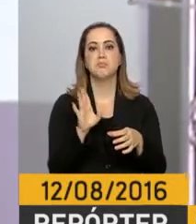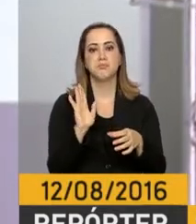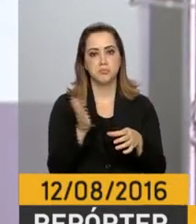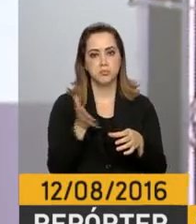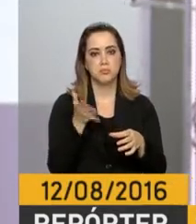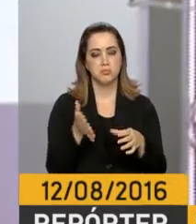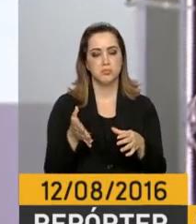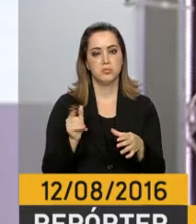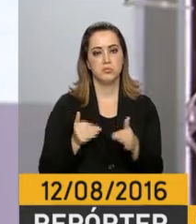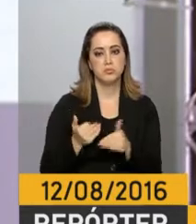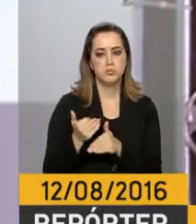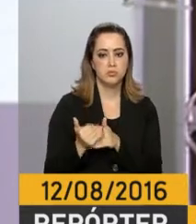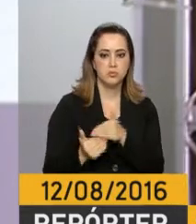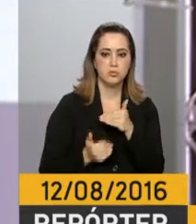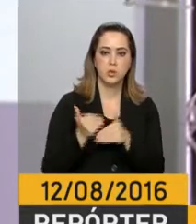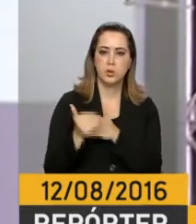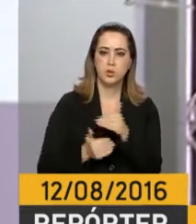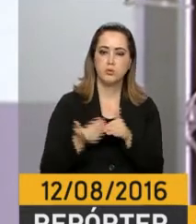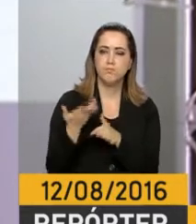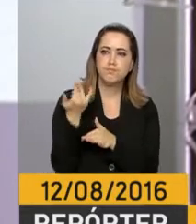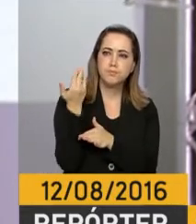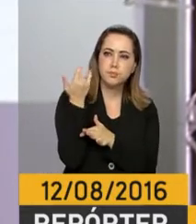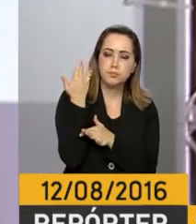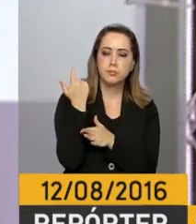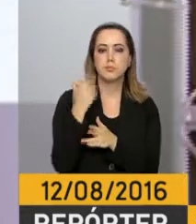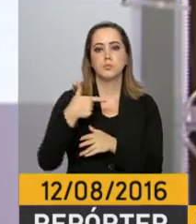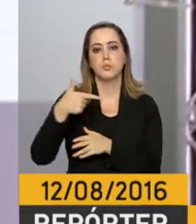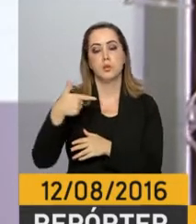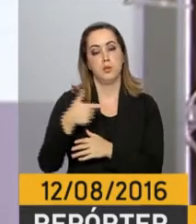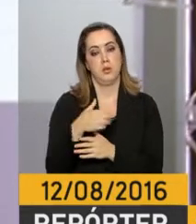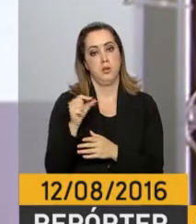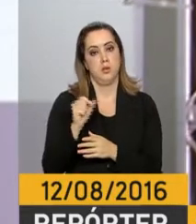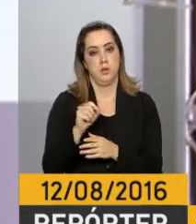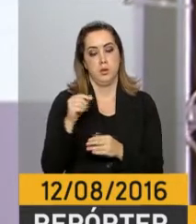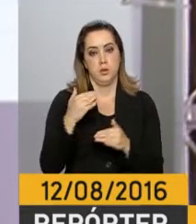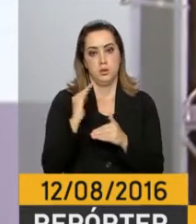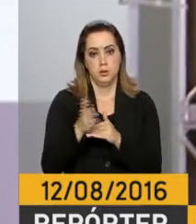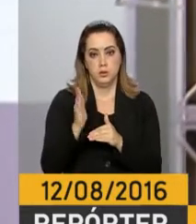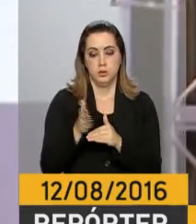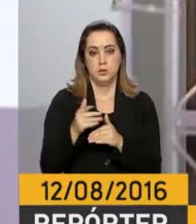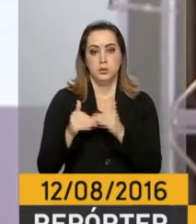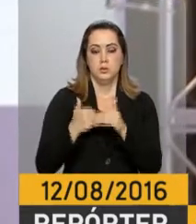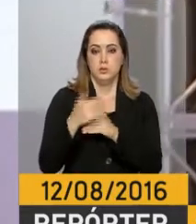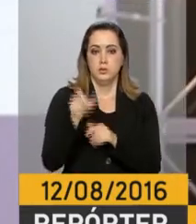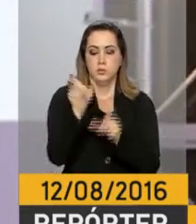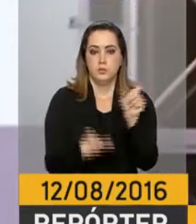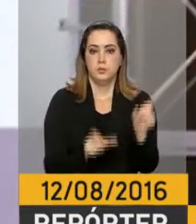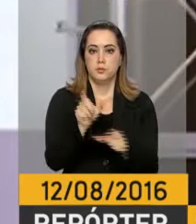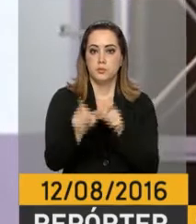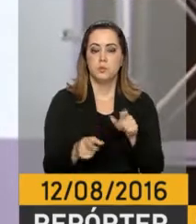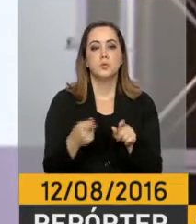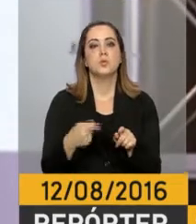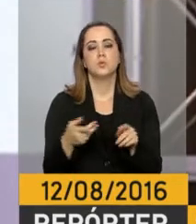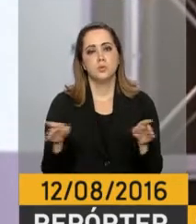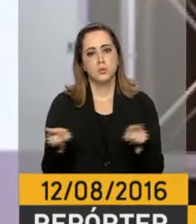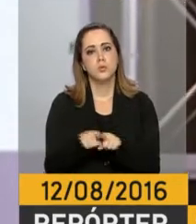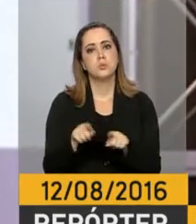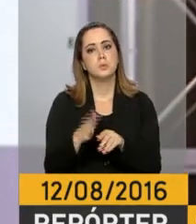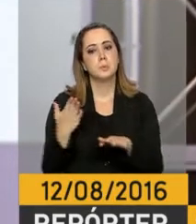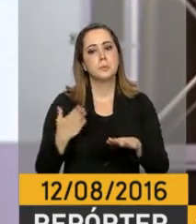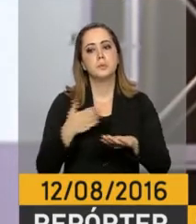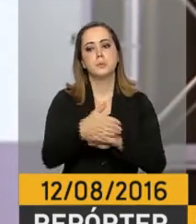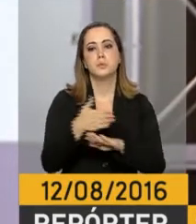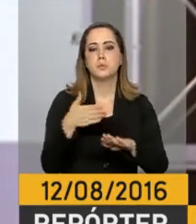já a partir de meados da década passada, um grande contingente de cidadãos foi incorporado ao